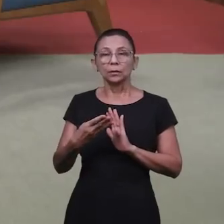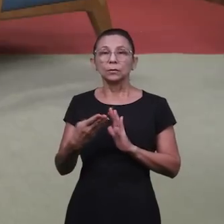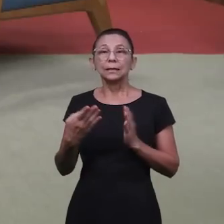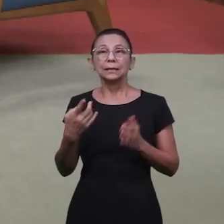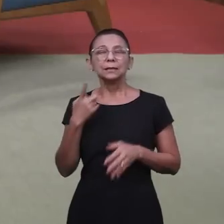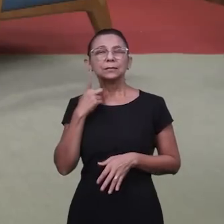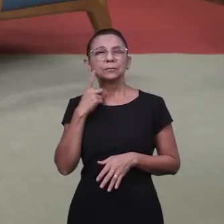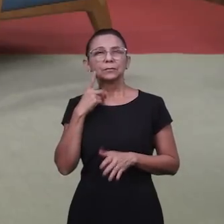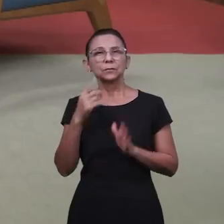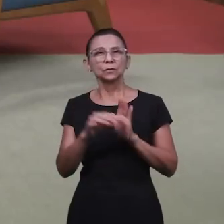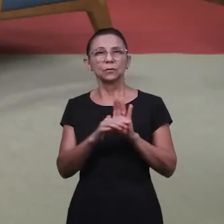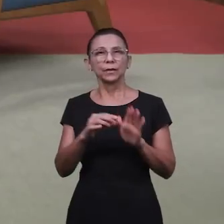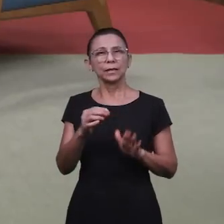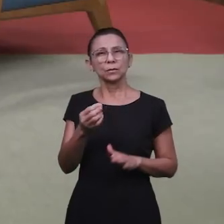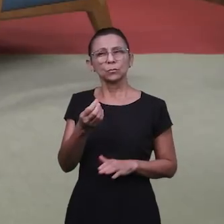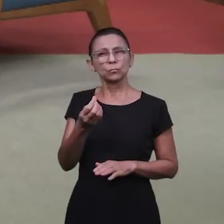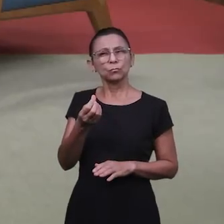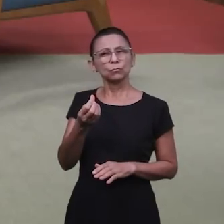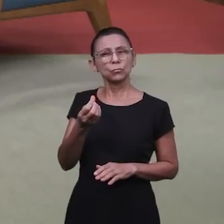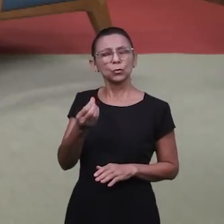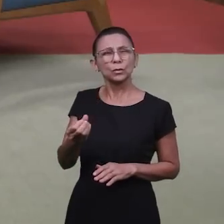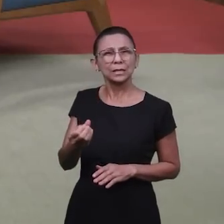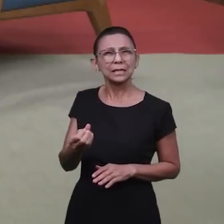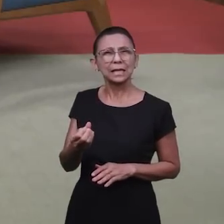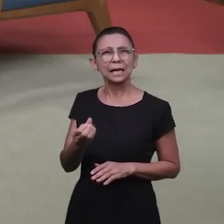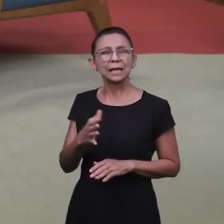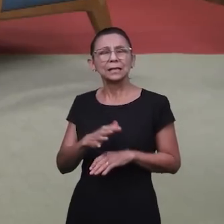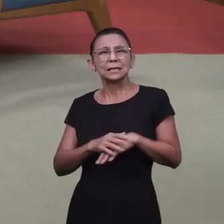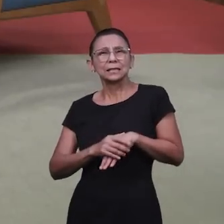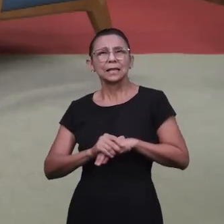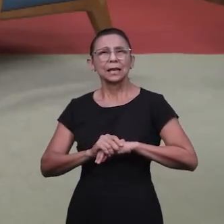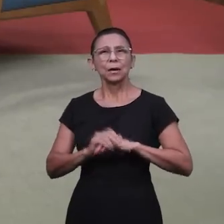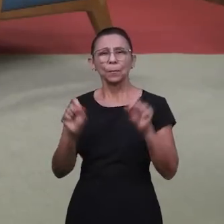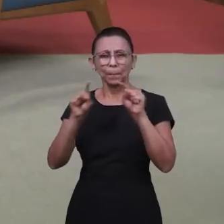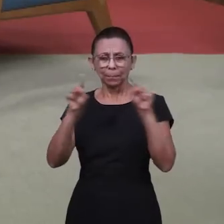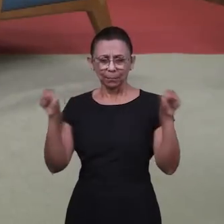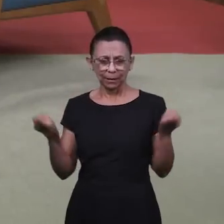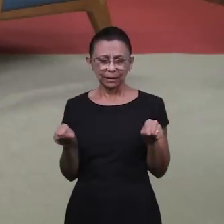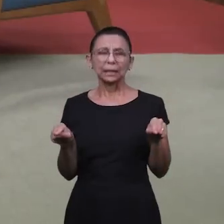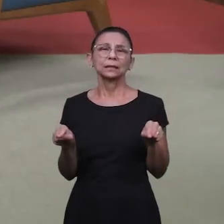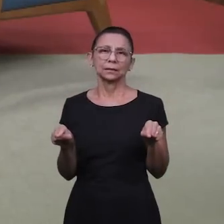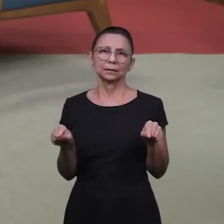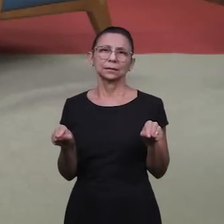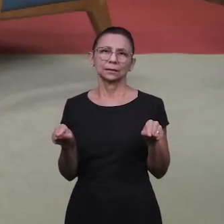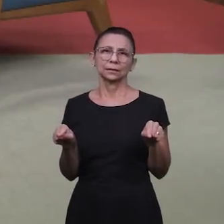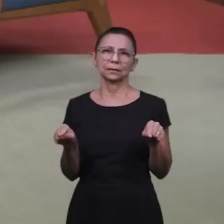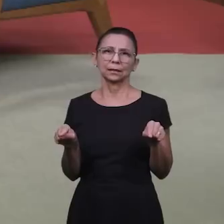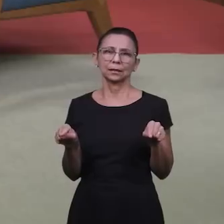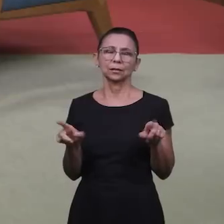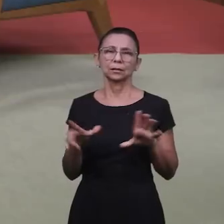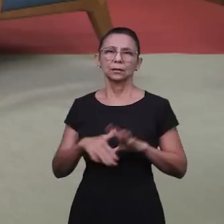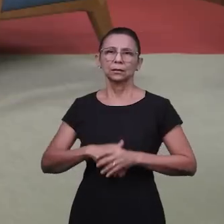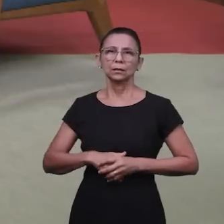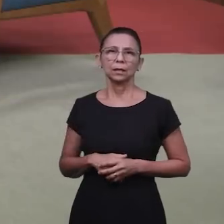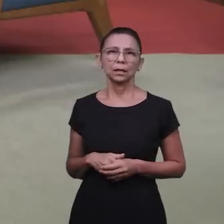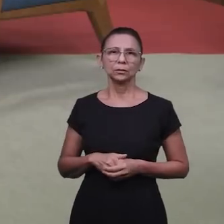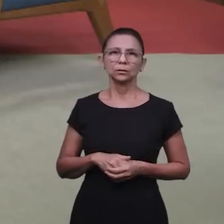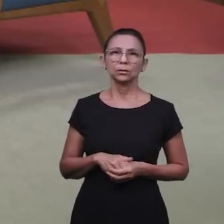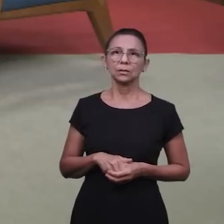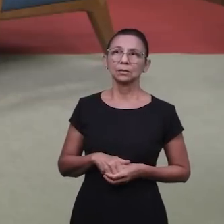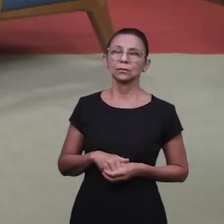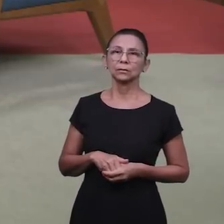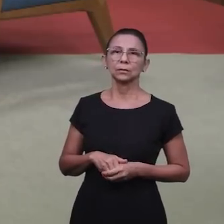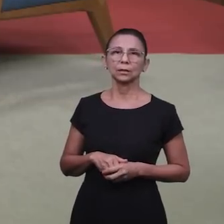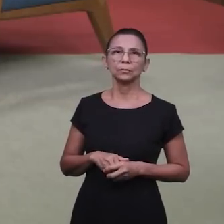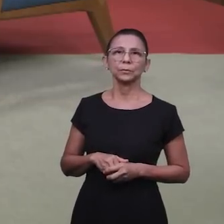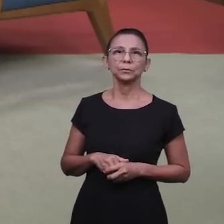verso 6 há uma parada, é como se fosse um hiato, né? Parêntese. Um parêntese que é gerado. O noivo